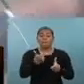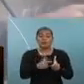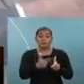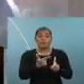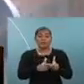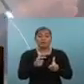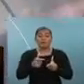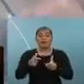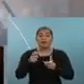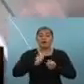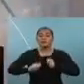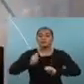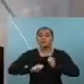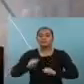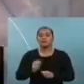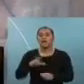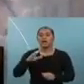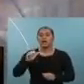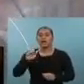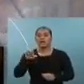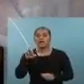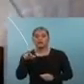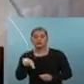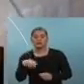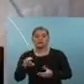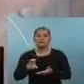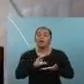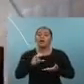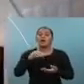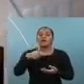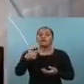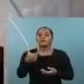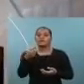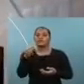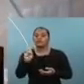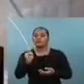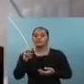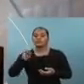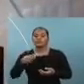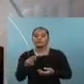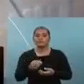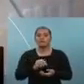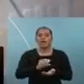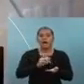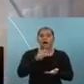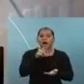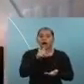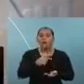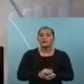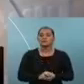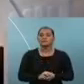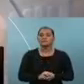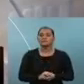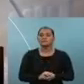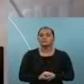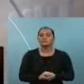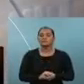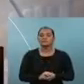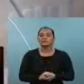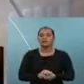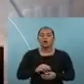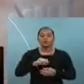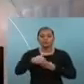Caerne deu um lucro de 28 milhões, que a Caerne trate de levar água, que nós temos dinheiro para comprar e queremos. Vamos hidrometrar a